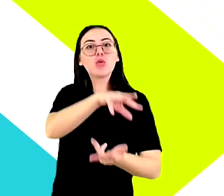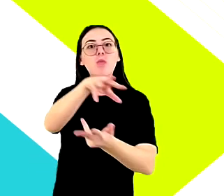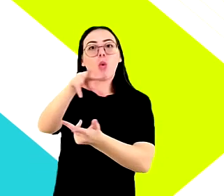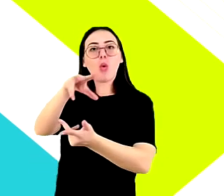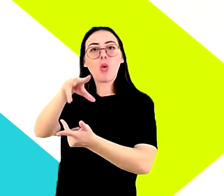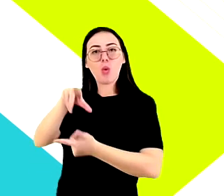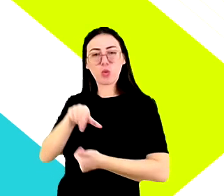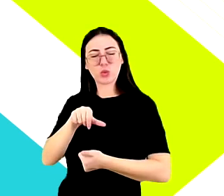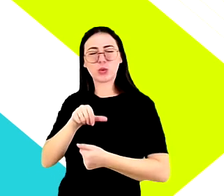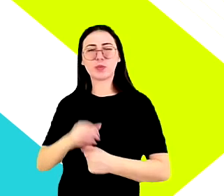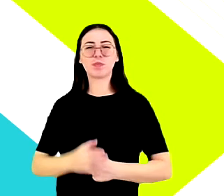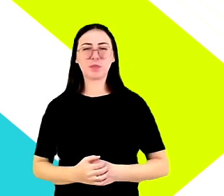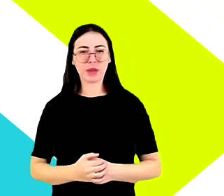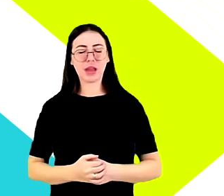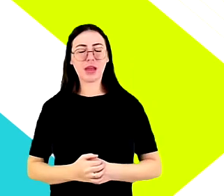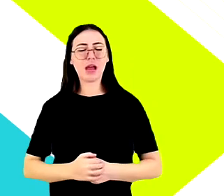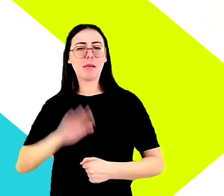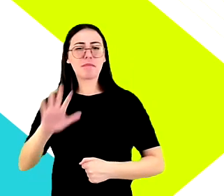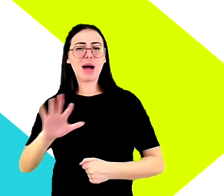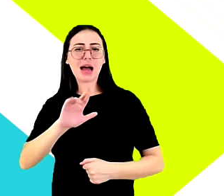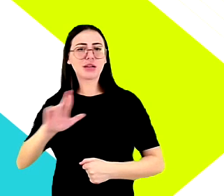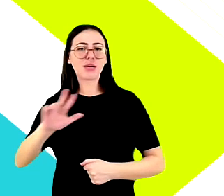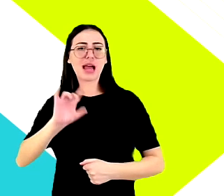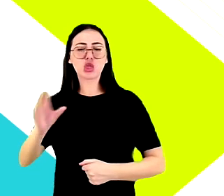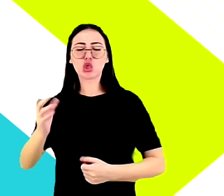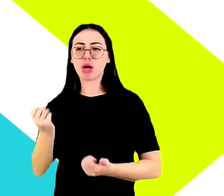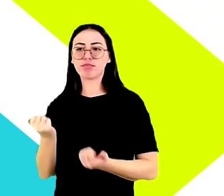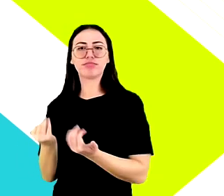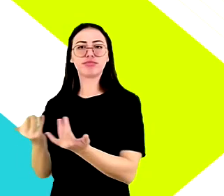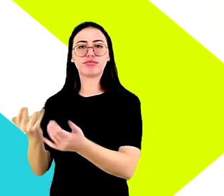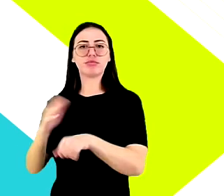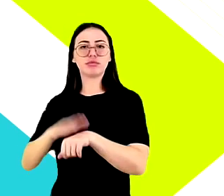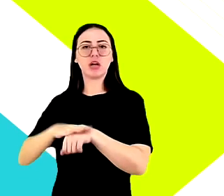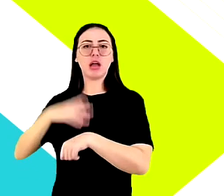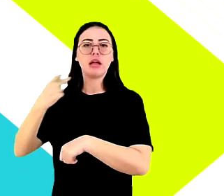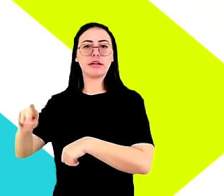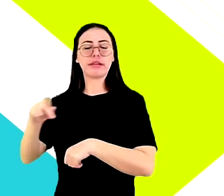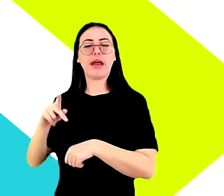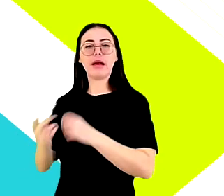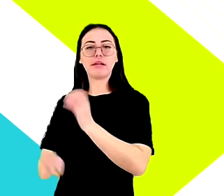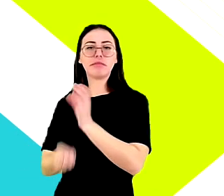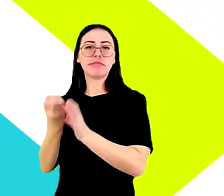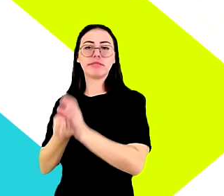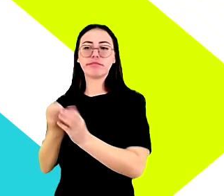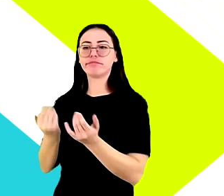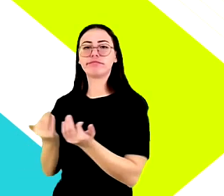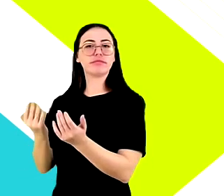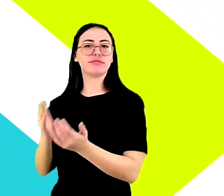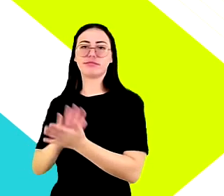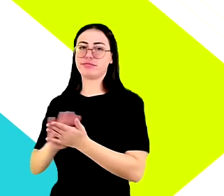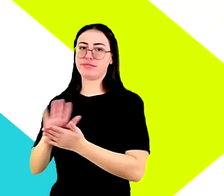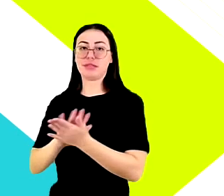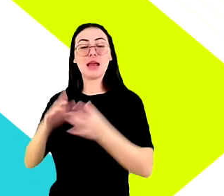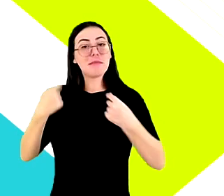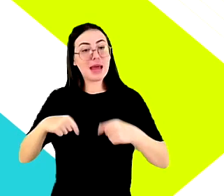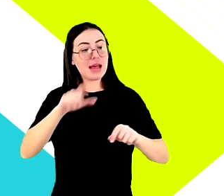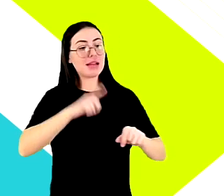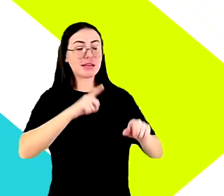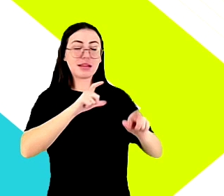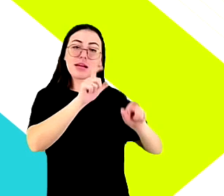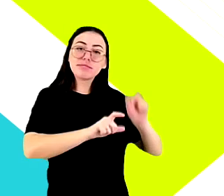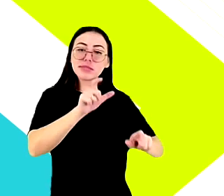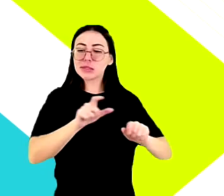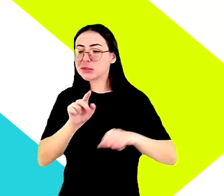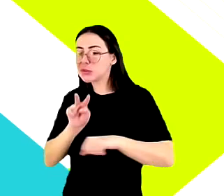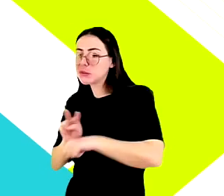trabalhar com essas máquinas, o que a gente tem feito bastante, olha só, são 10 milhões de brasileiros hoje trabalhando na